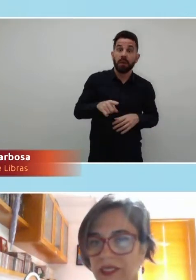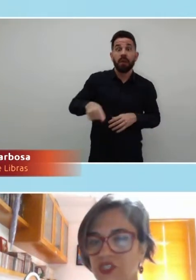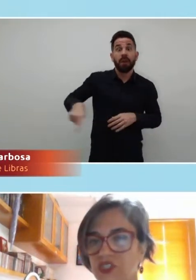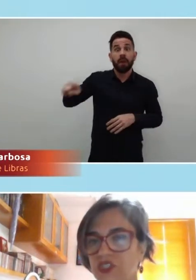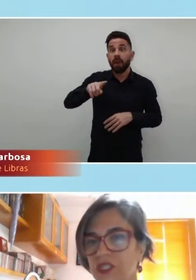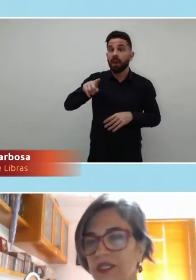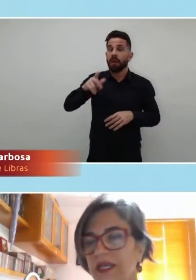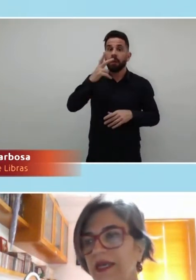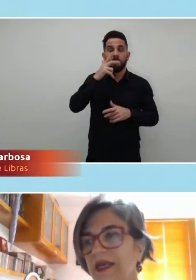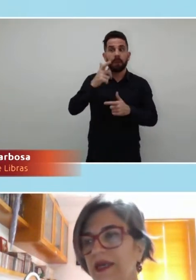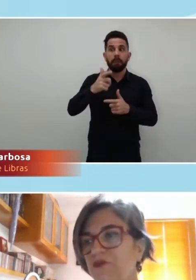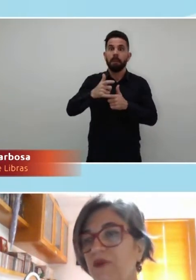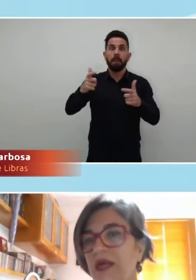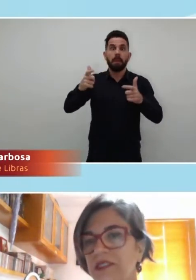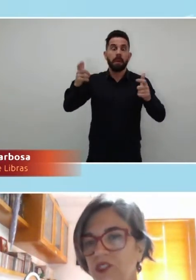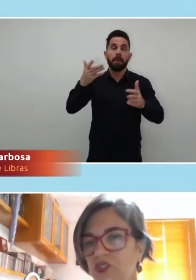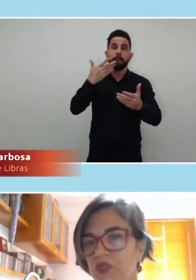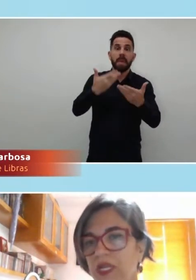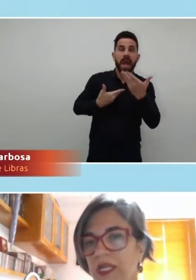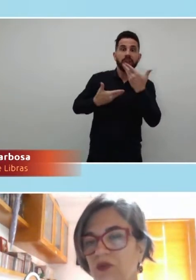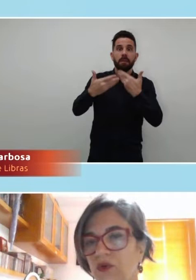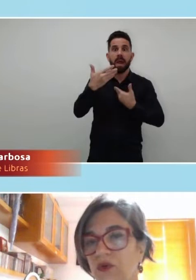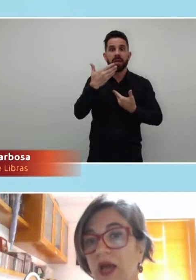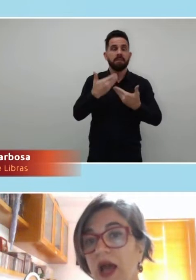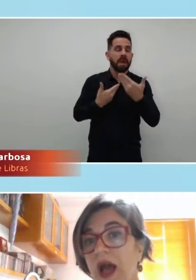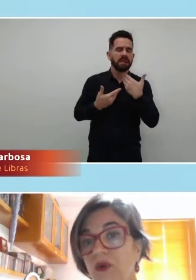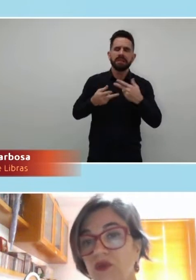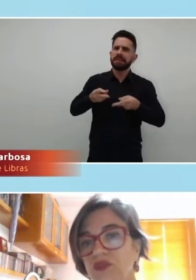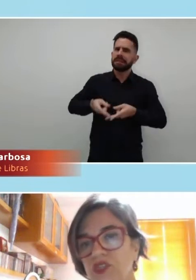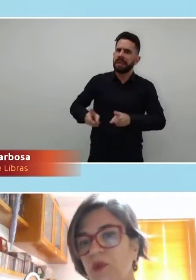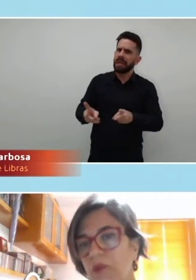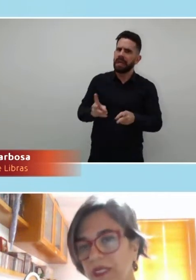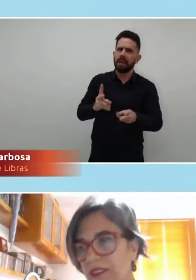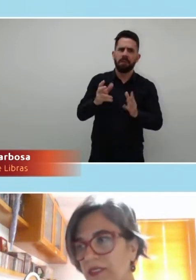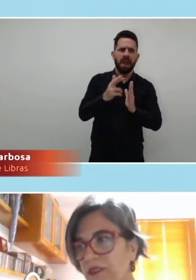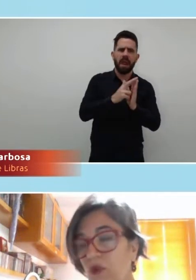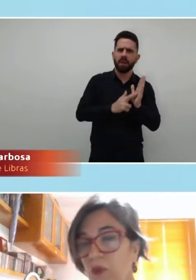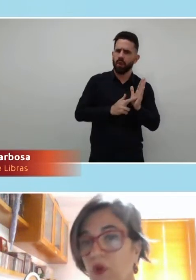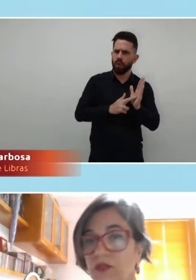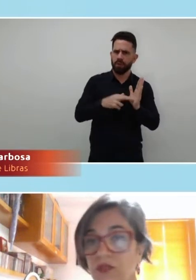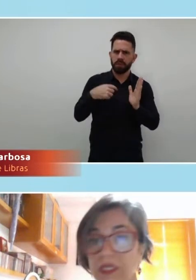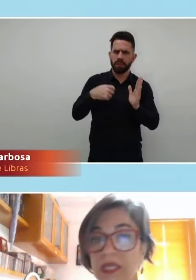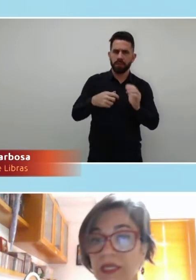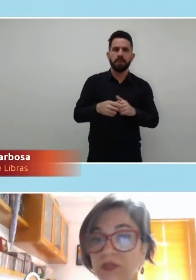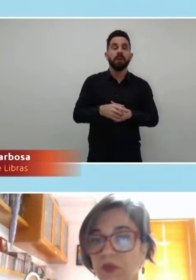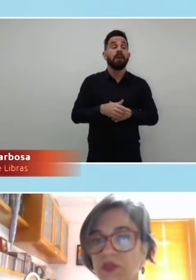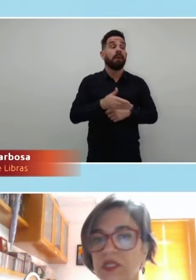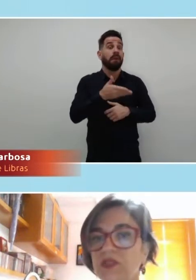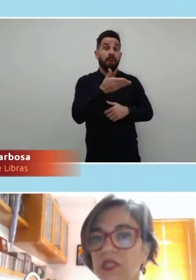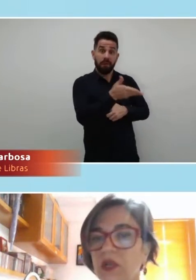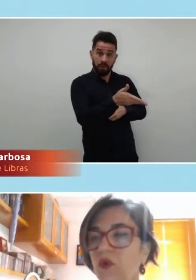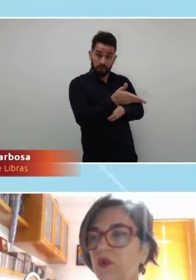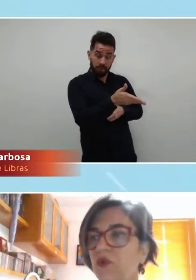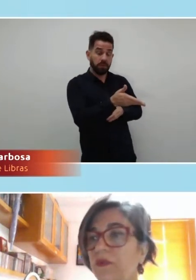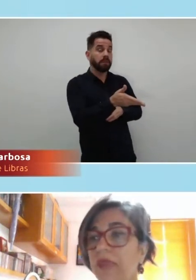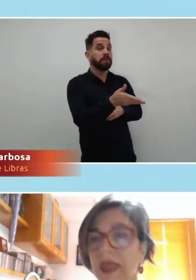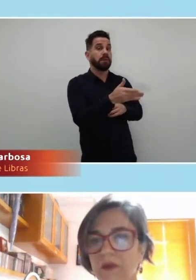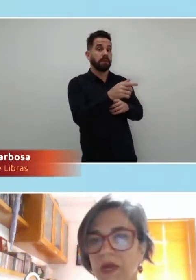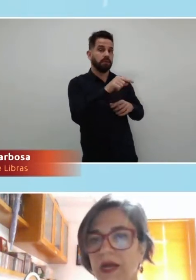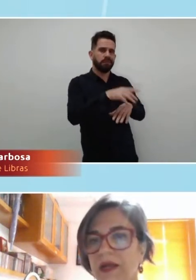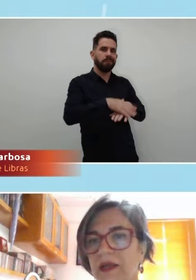que a gente faça esse tipo de relatório. Alguns chamam mais atenção, como é o caso desse, que além do processo ser longo,